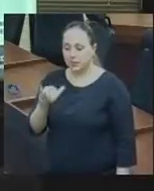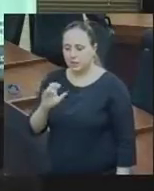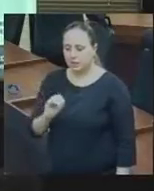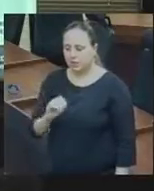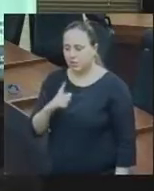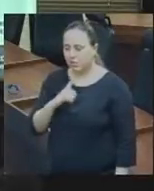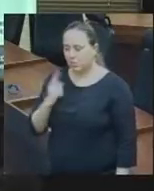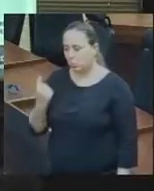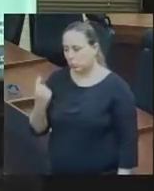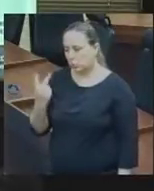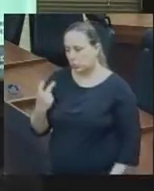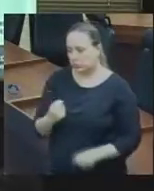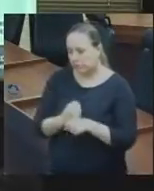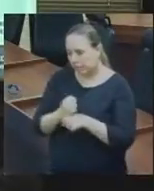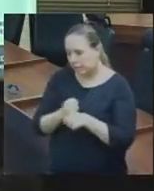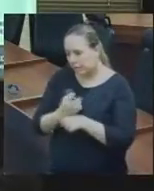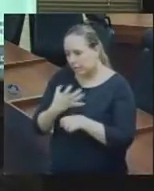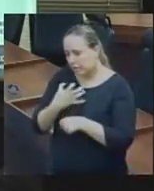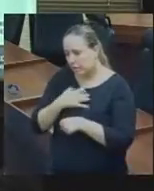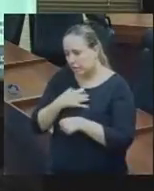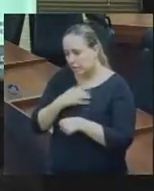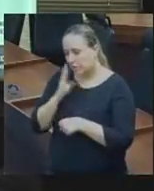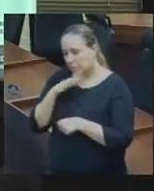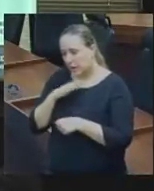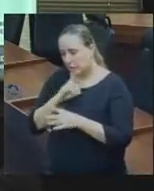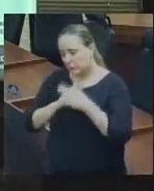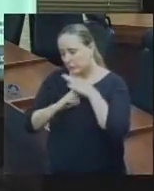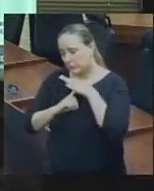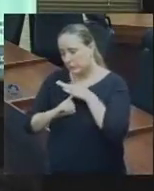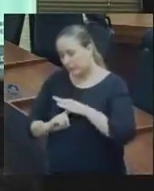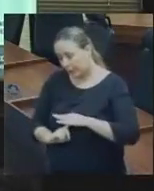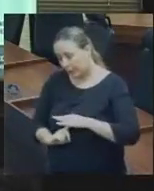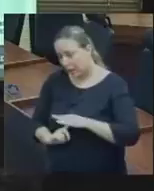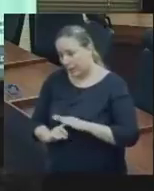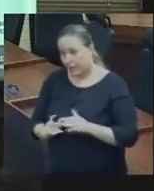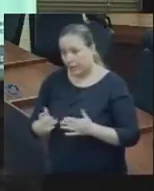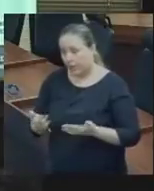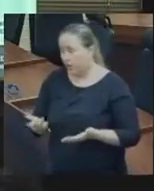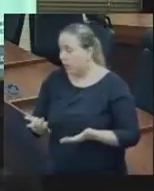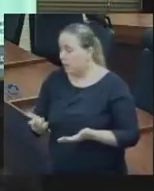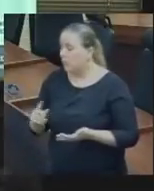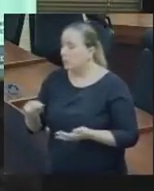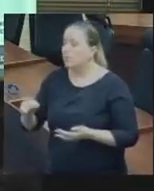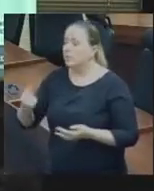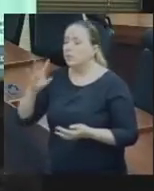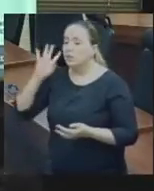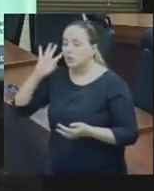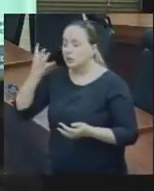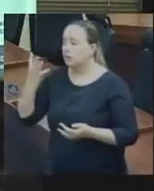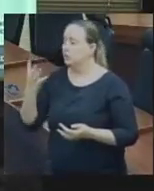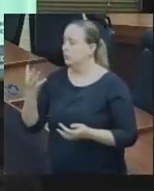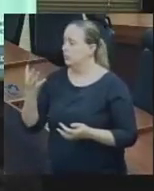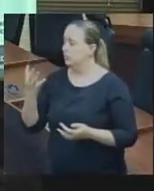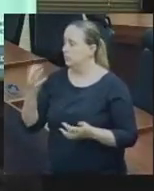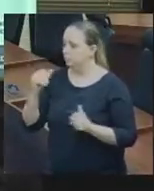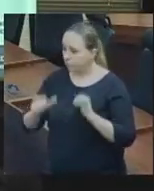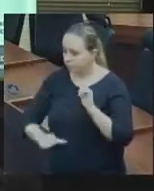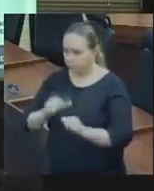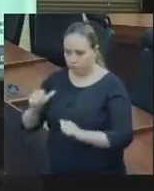muito mal até deprimido e ele resolveu é